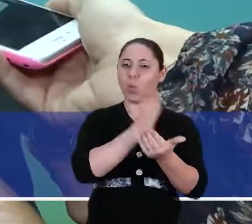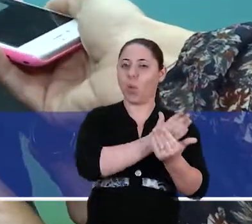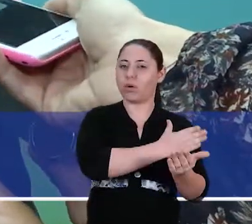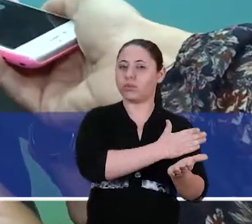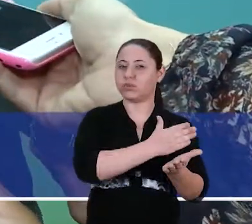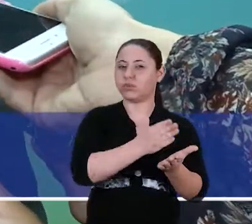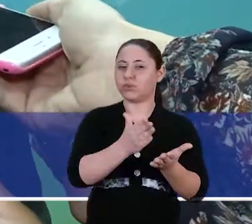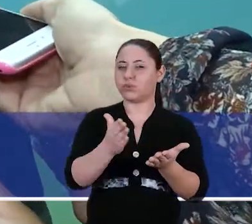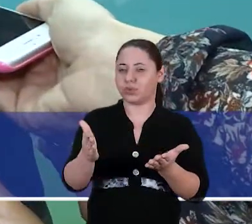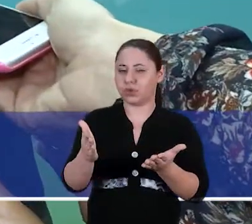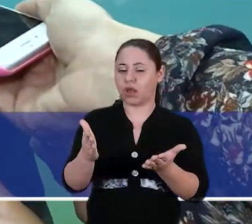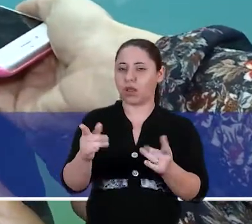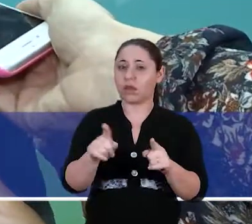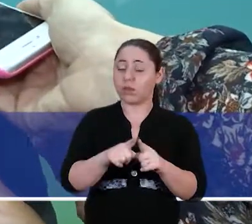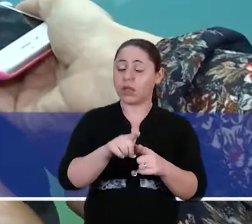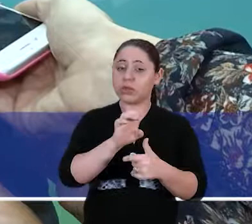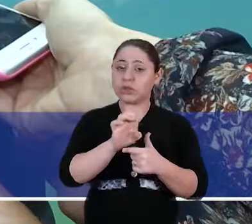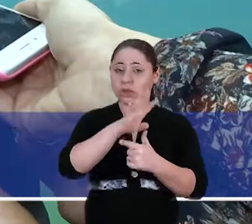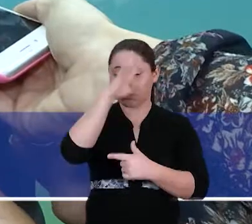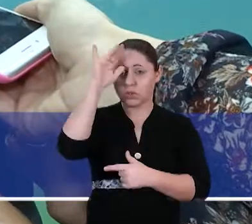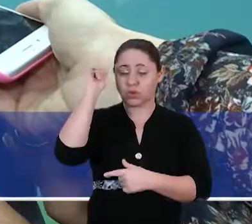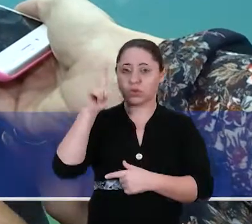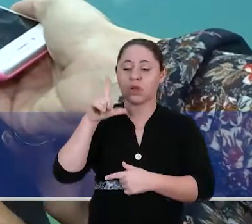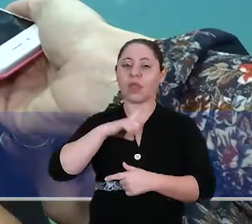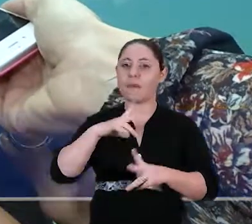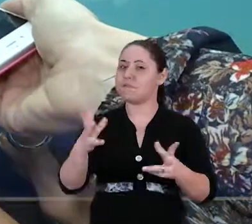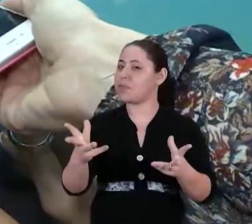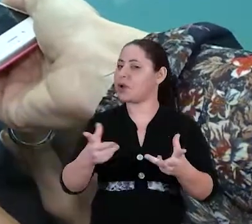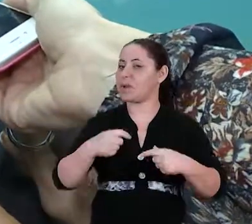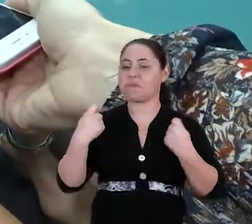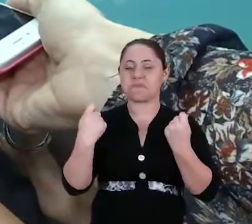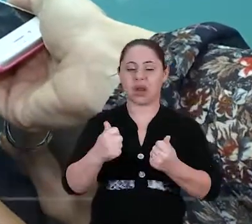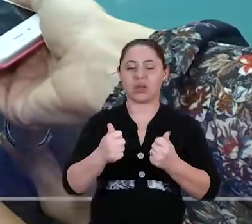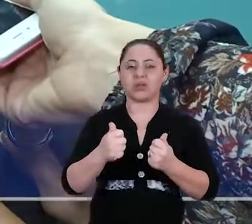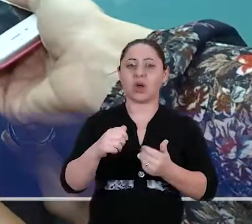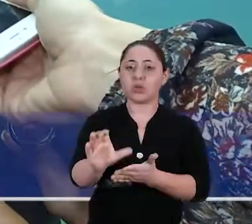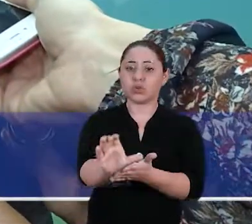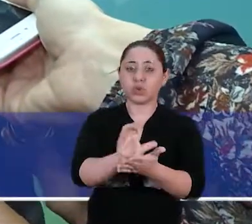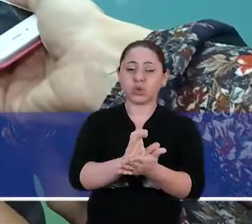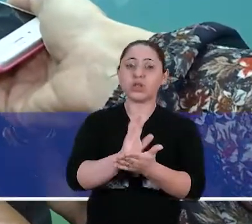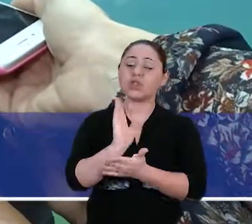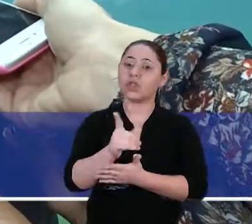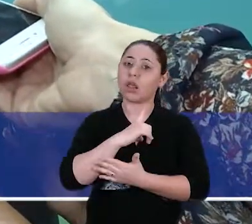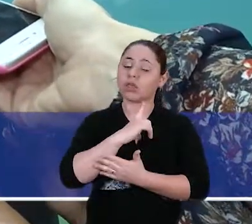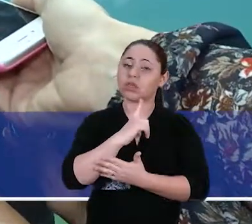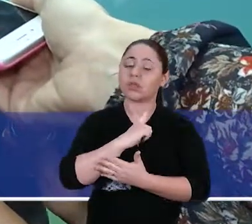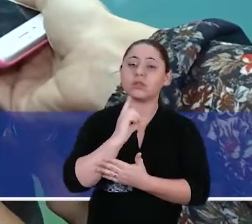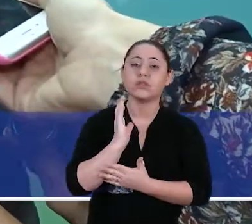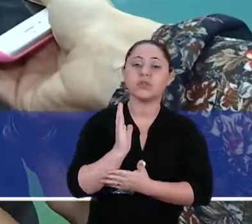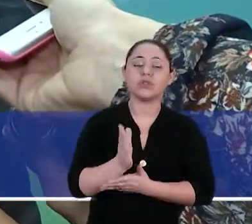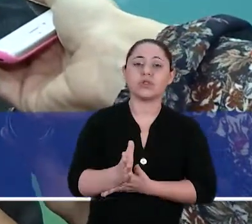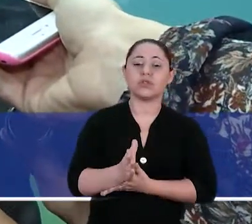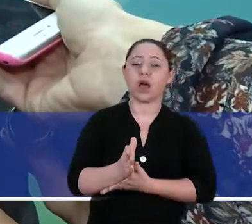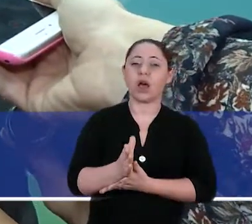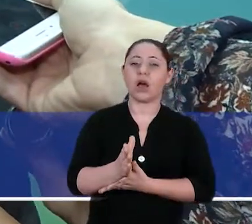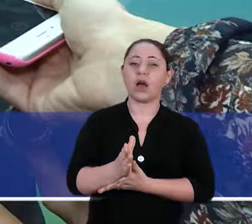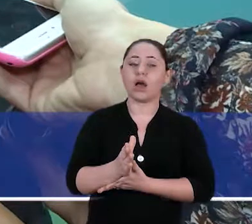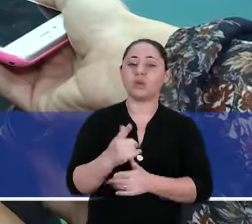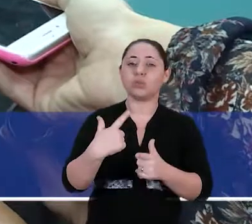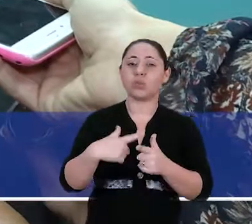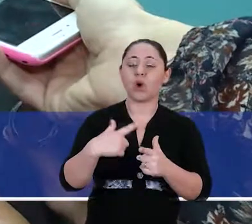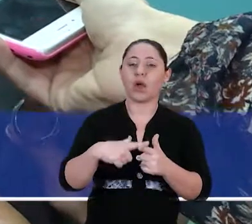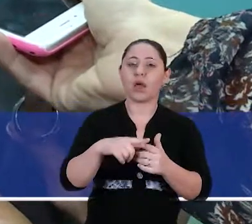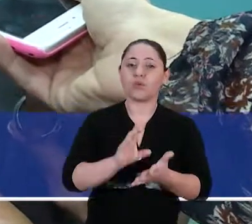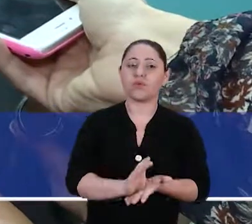a lei entrando em vigência, Mato Grosso do Sul já está apto a acessar os recursos que já estão disponibilizados,